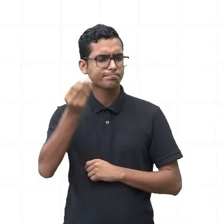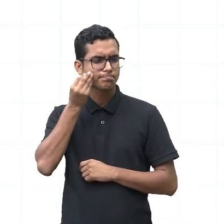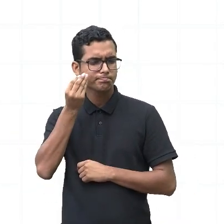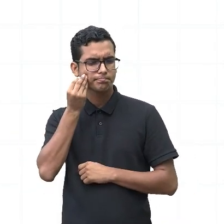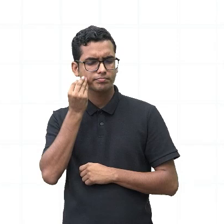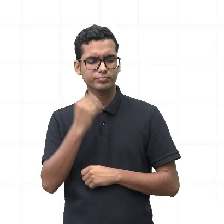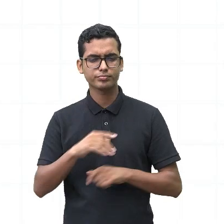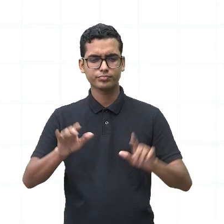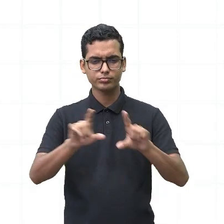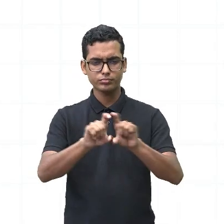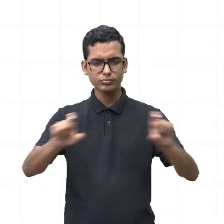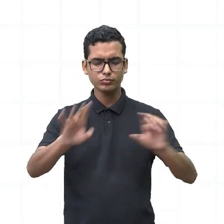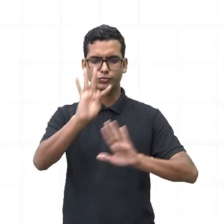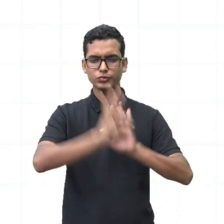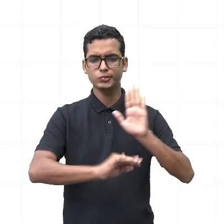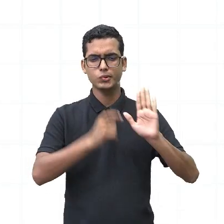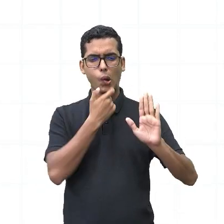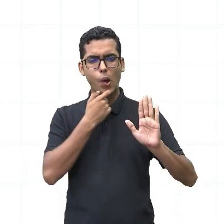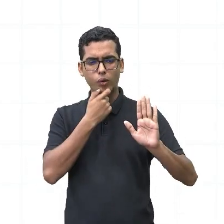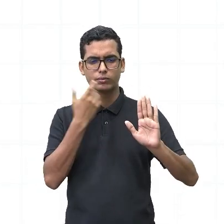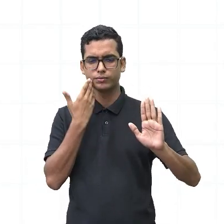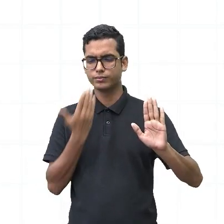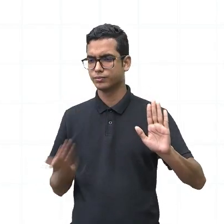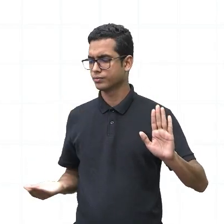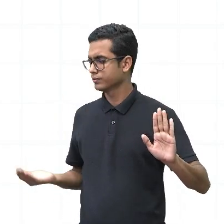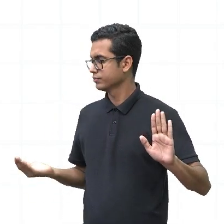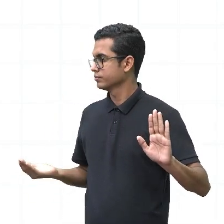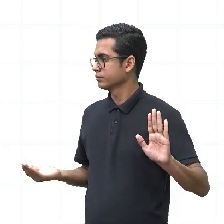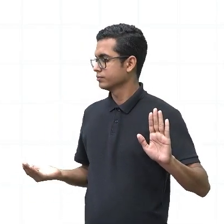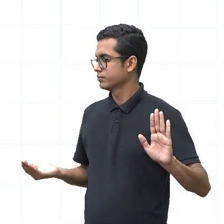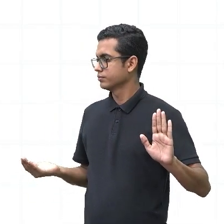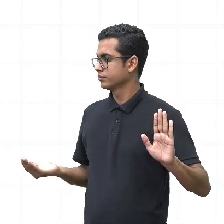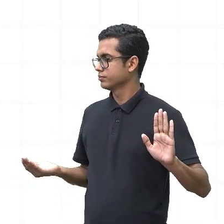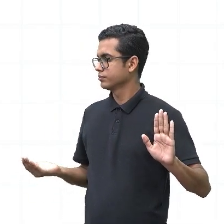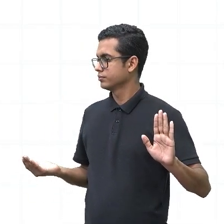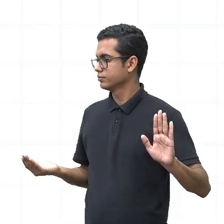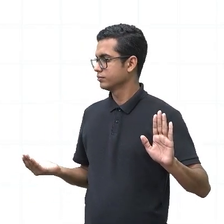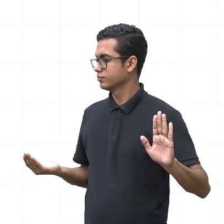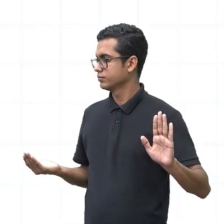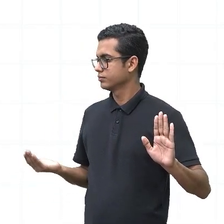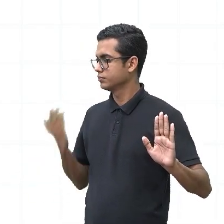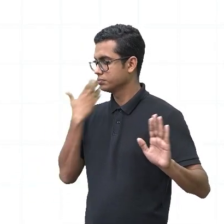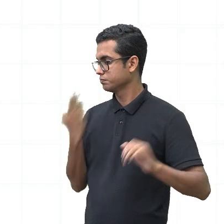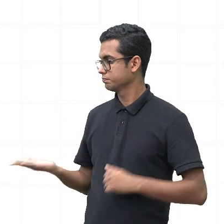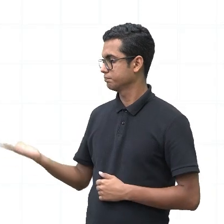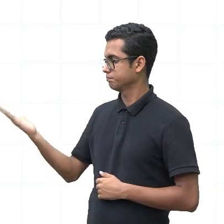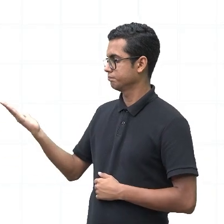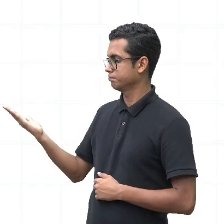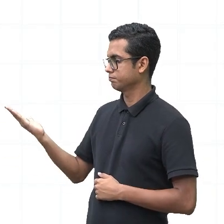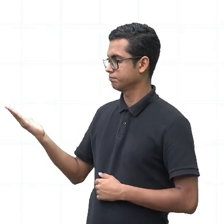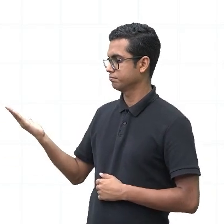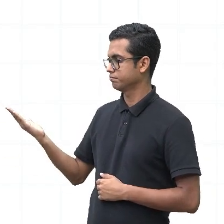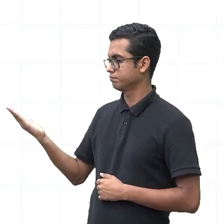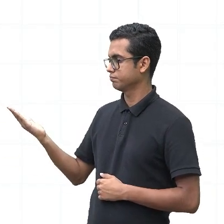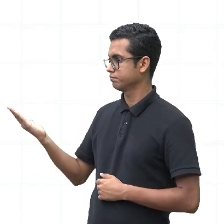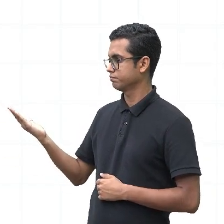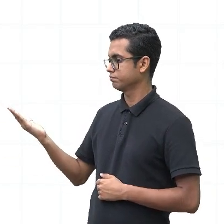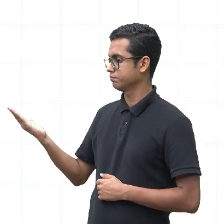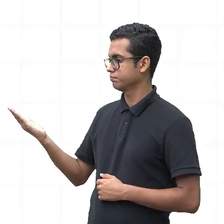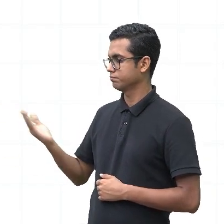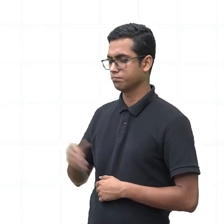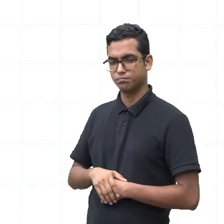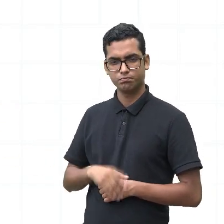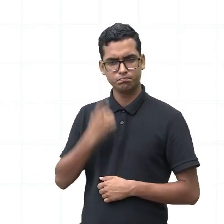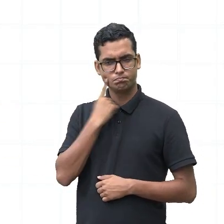2013, the movement was recorded for the first time, confirming the theory.